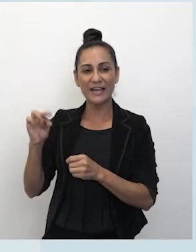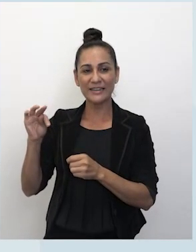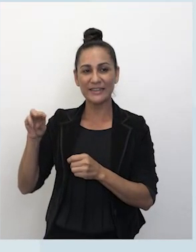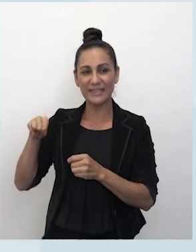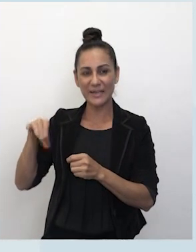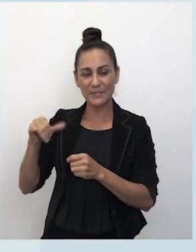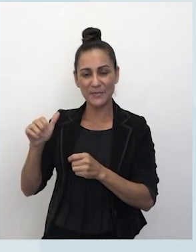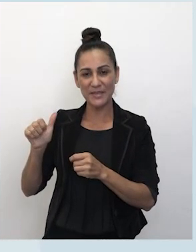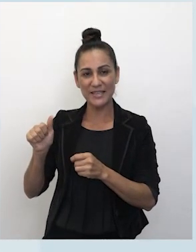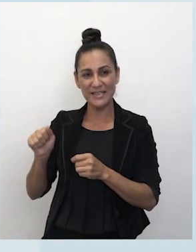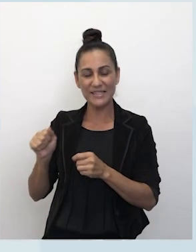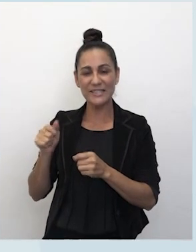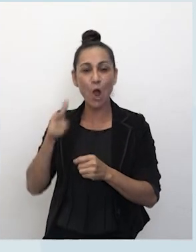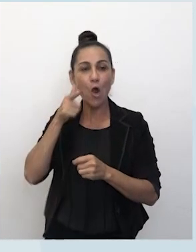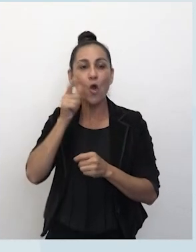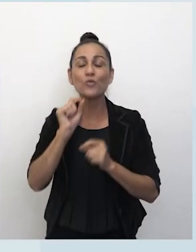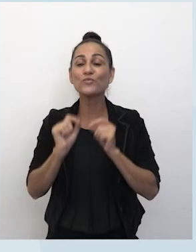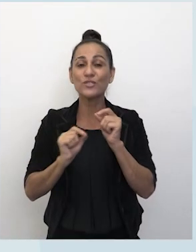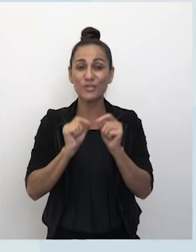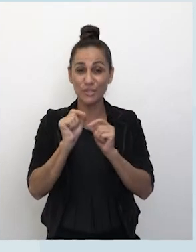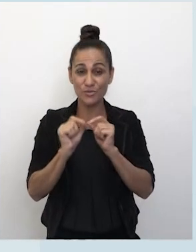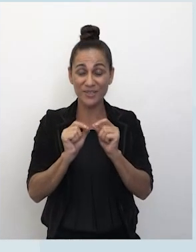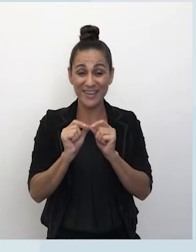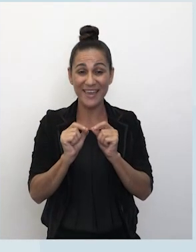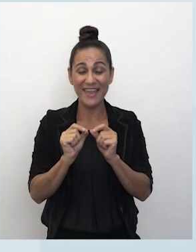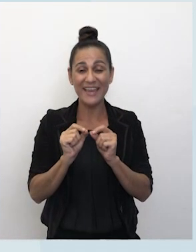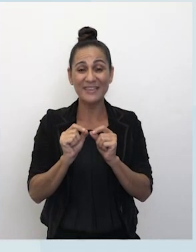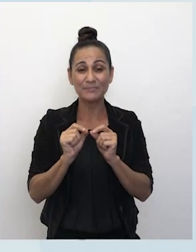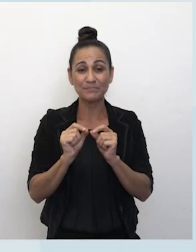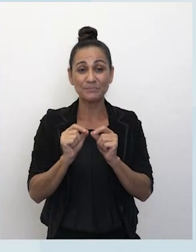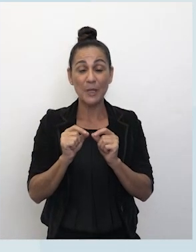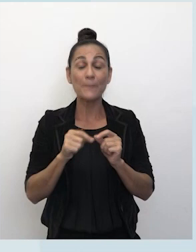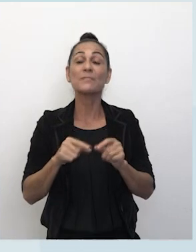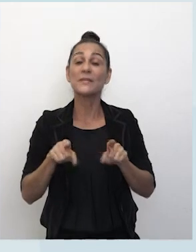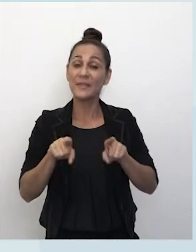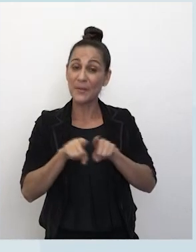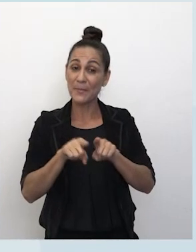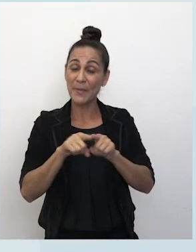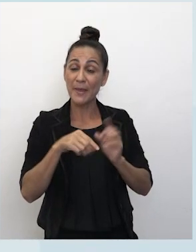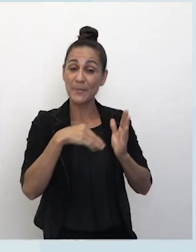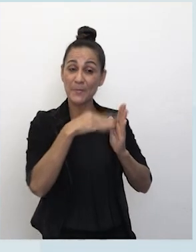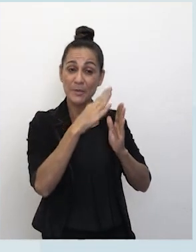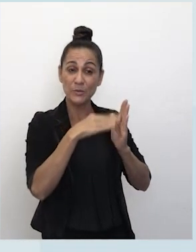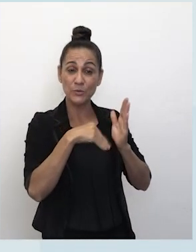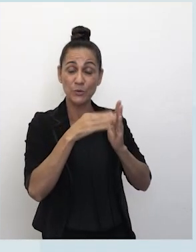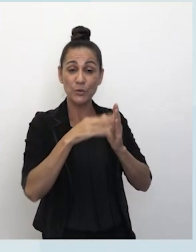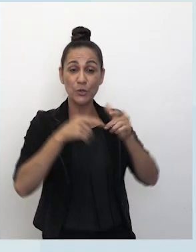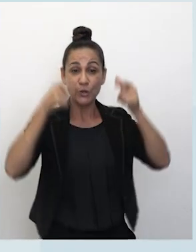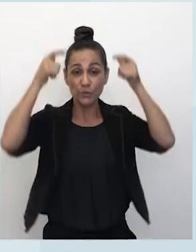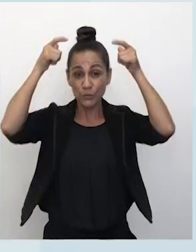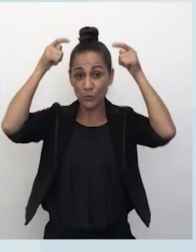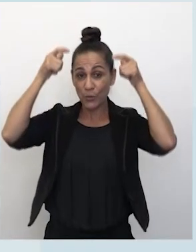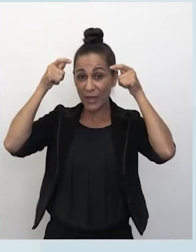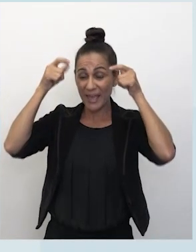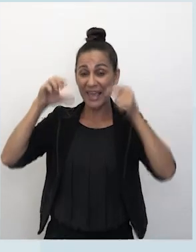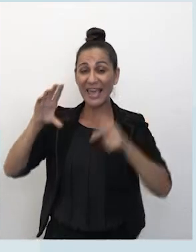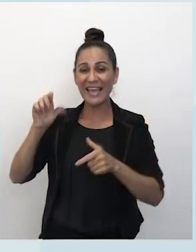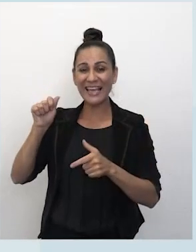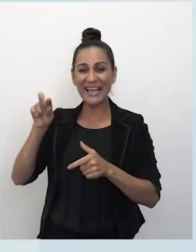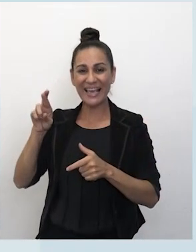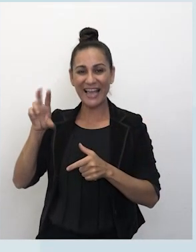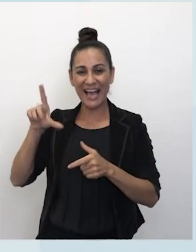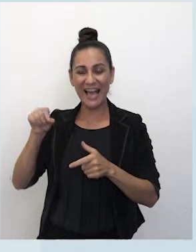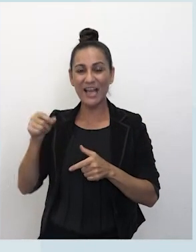oportunidade também de ser aí pintora da corte do rei Carlos I da Inglaterra. Então, ela teve